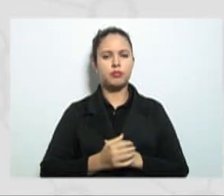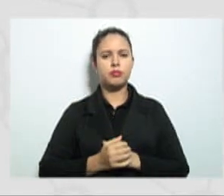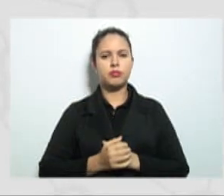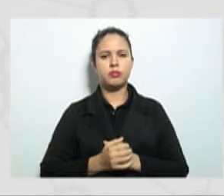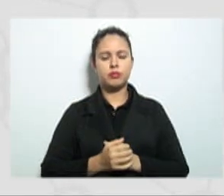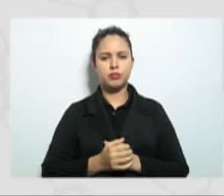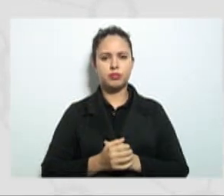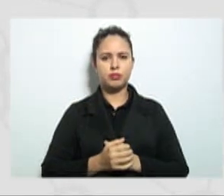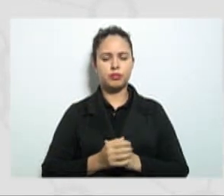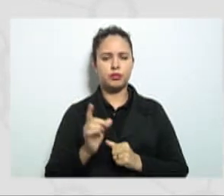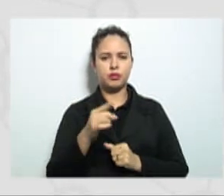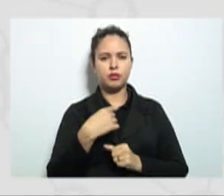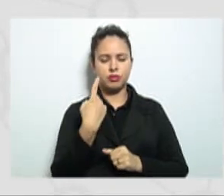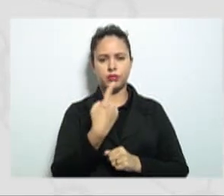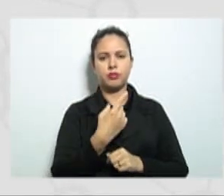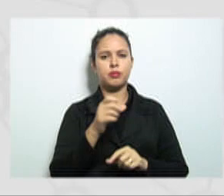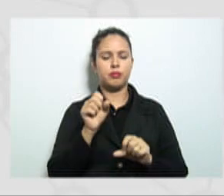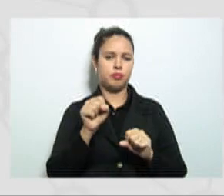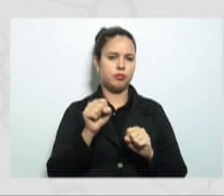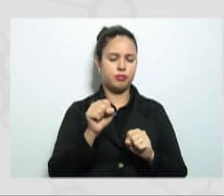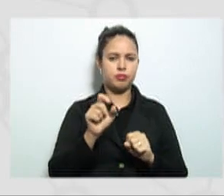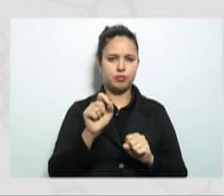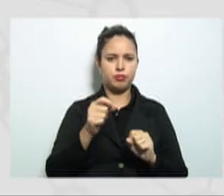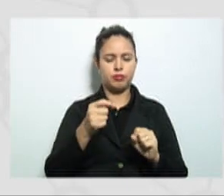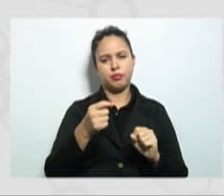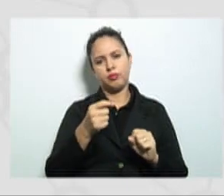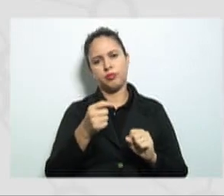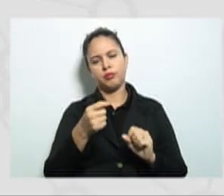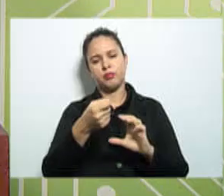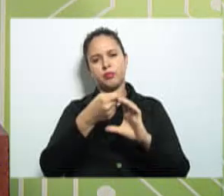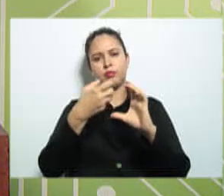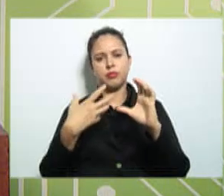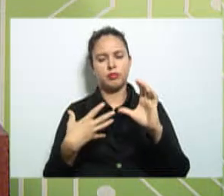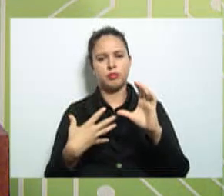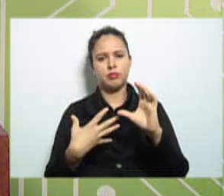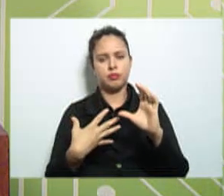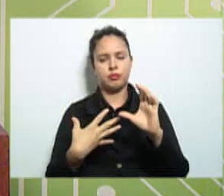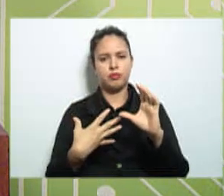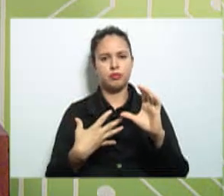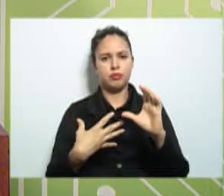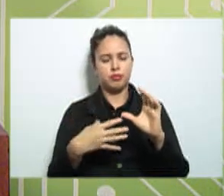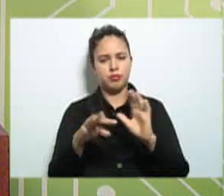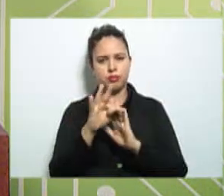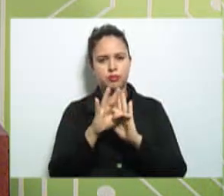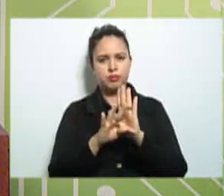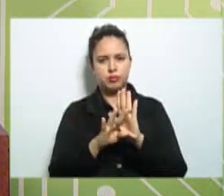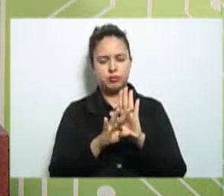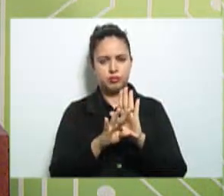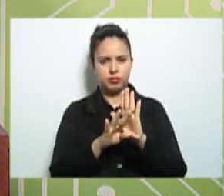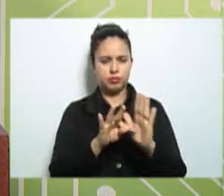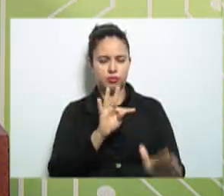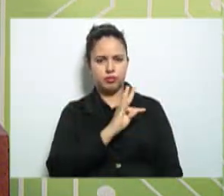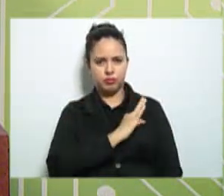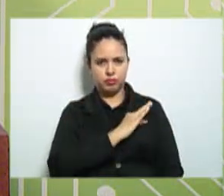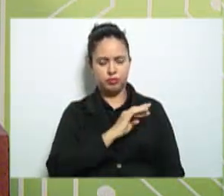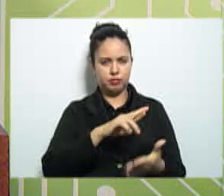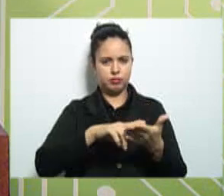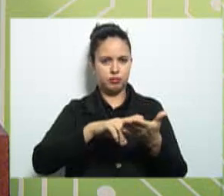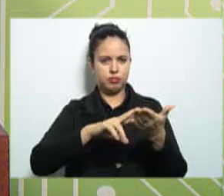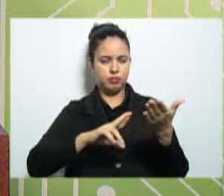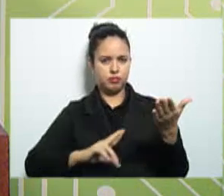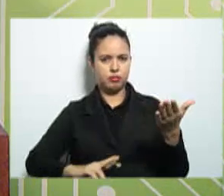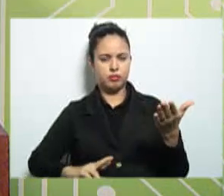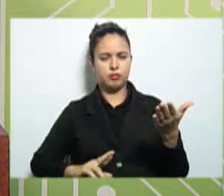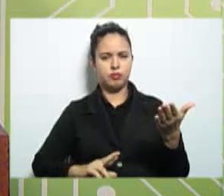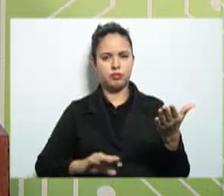Nós também podemos classificar como texto técnico o relatório, que é um texto que tanto pode ser